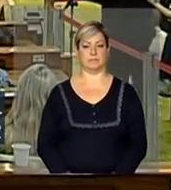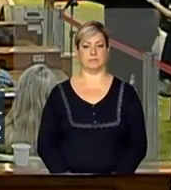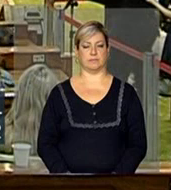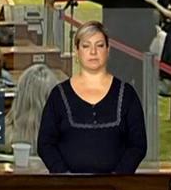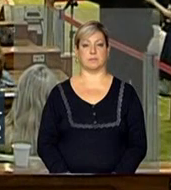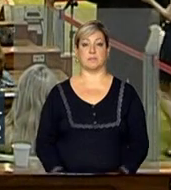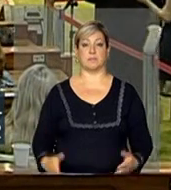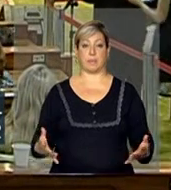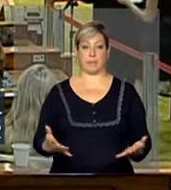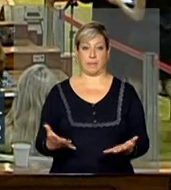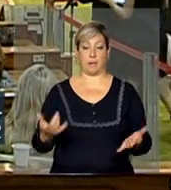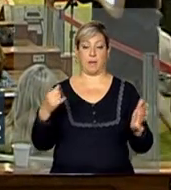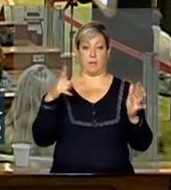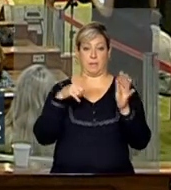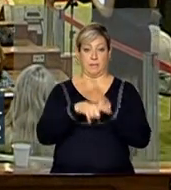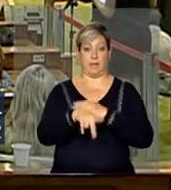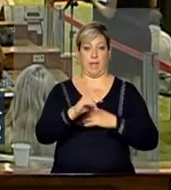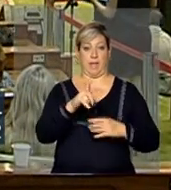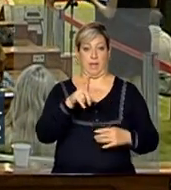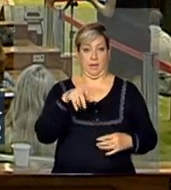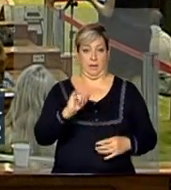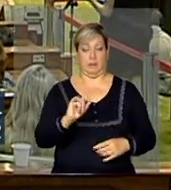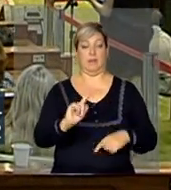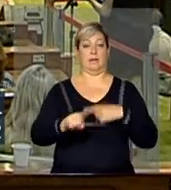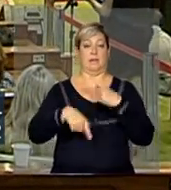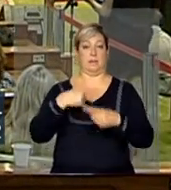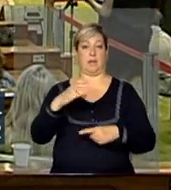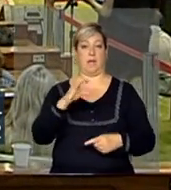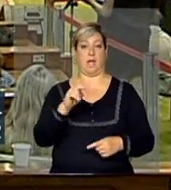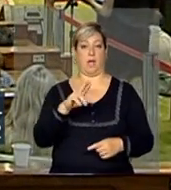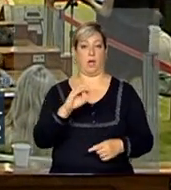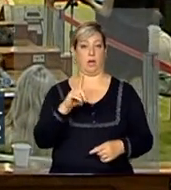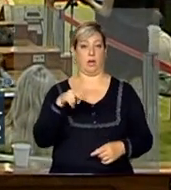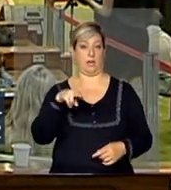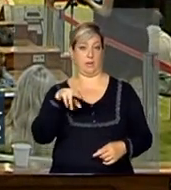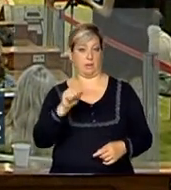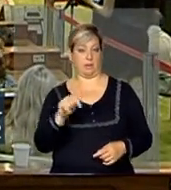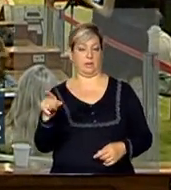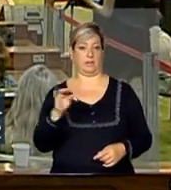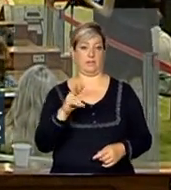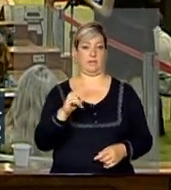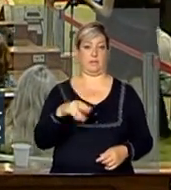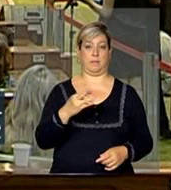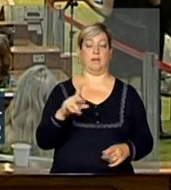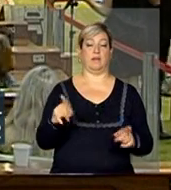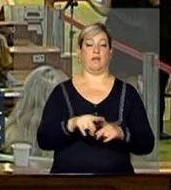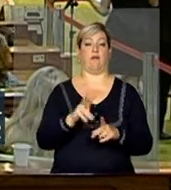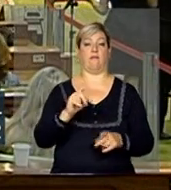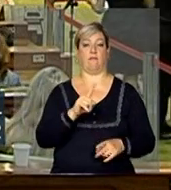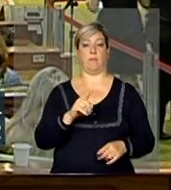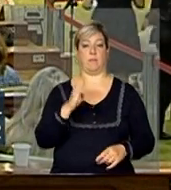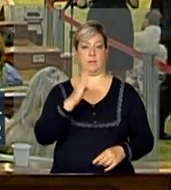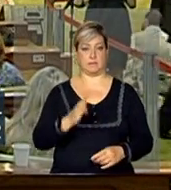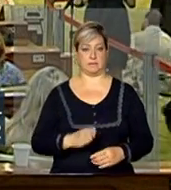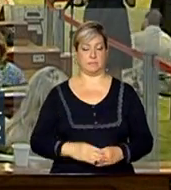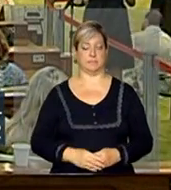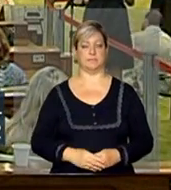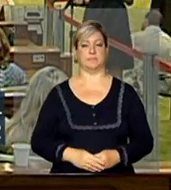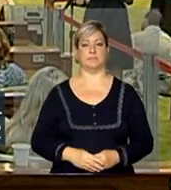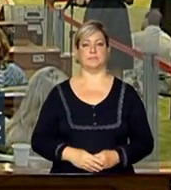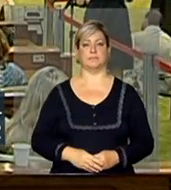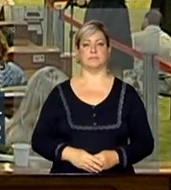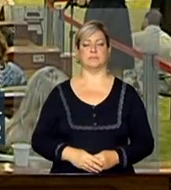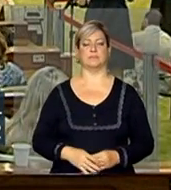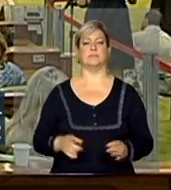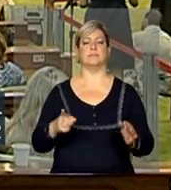Pergunta agora a Kelly Matos, da RBS, e, em seguida, Carolina Monteiro, da TV NBR e Voz do Brasil. É bem